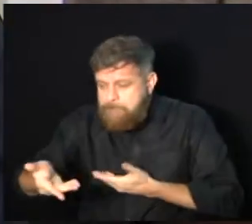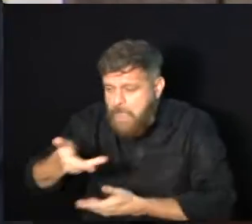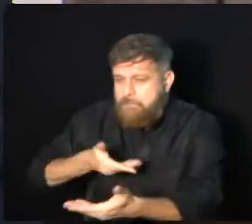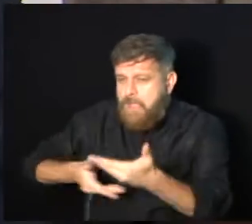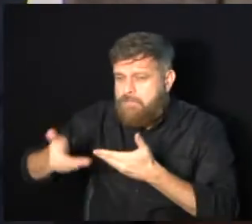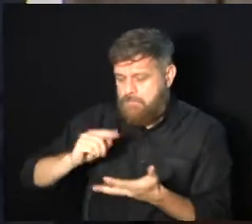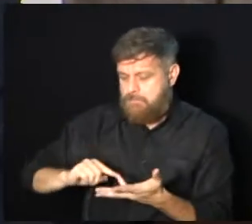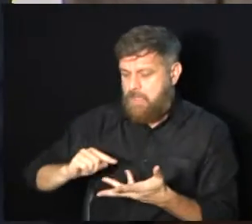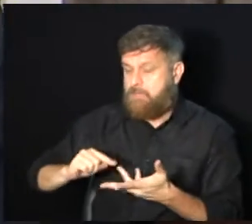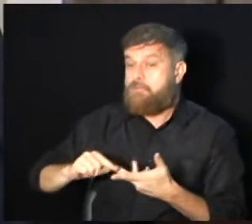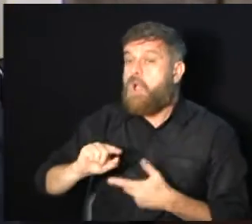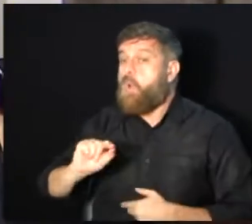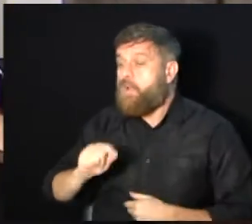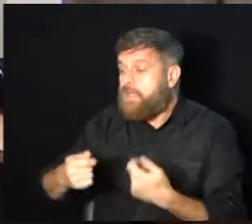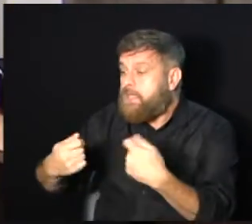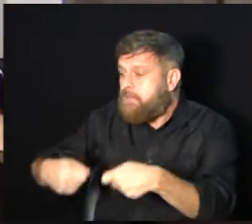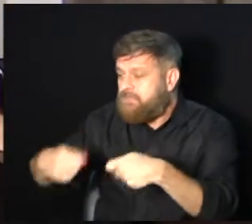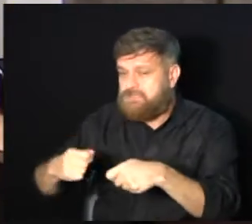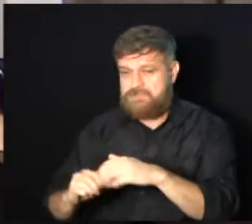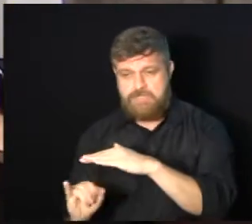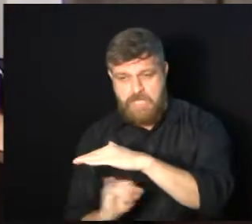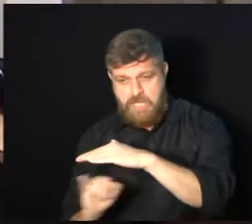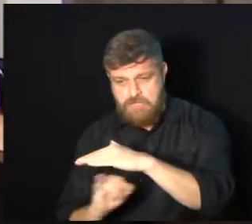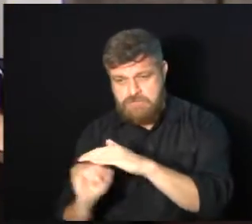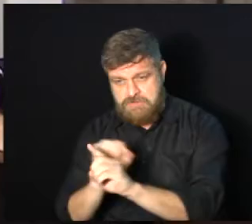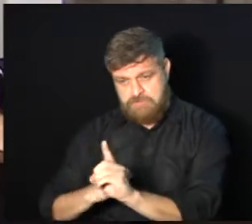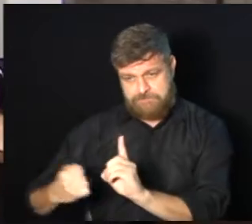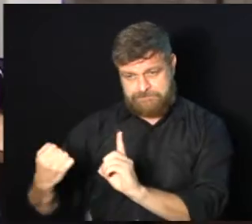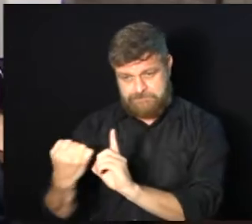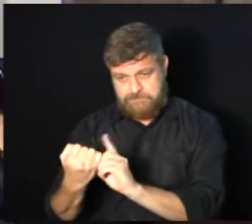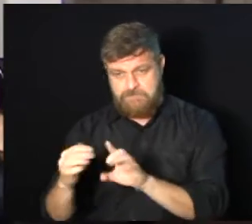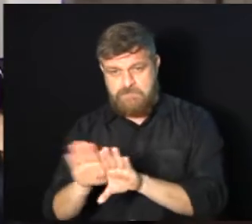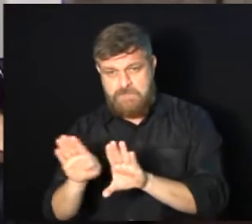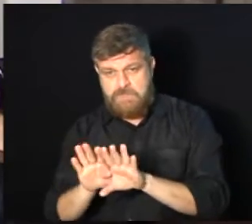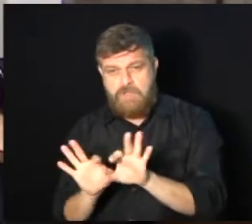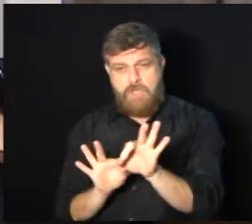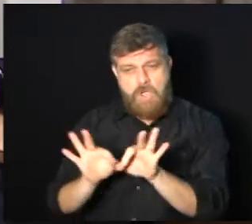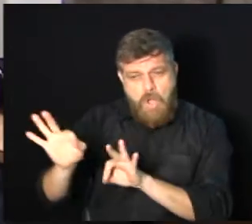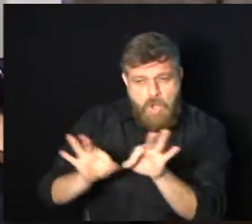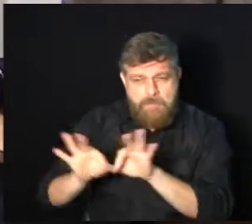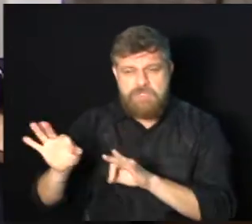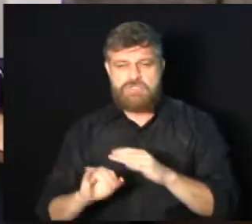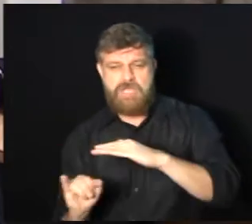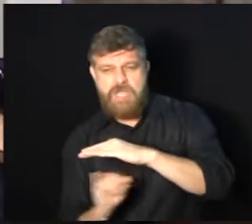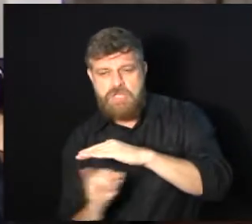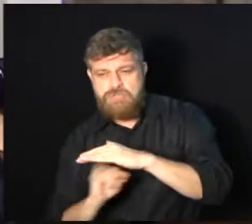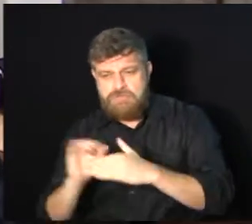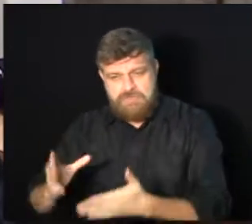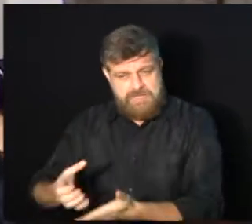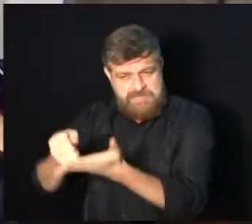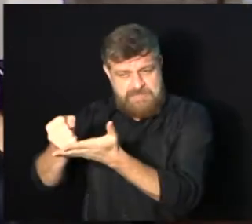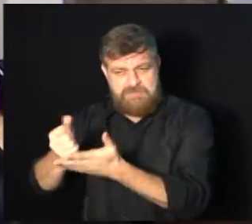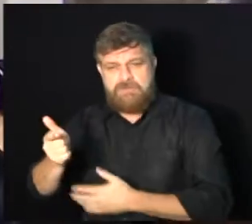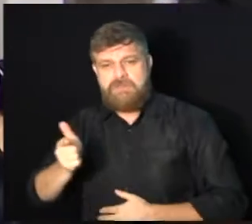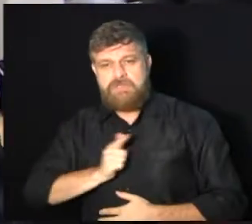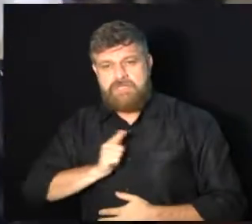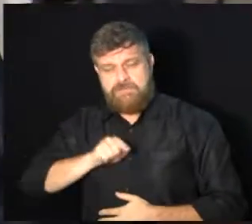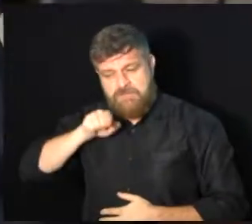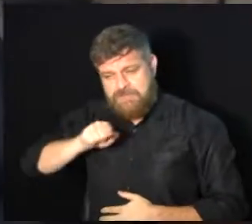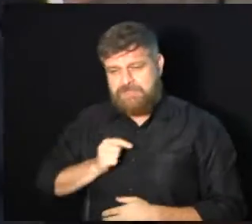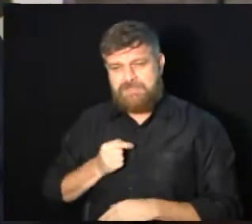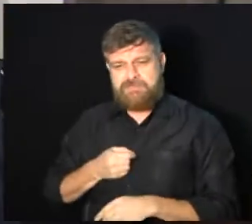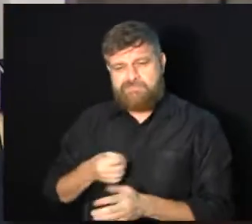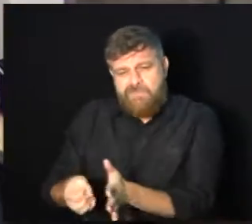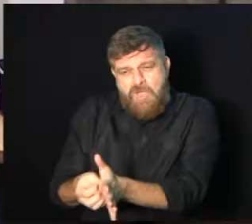as demandas das entidades sociais, do Projeto Berite, do Instituto Redenção, tivemos lá por